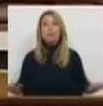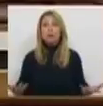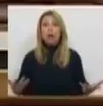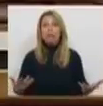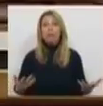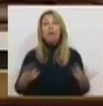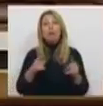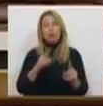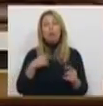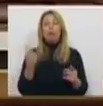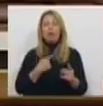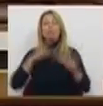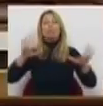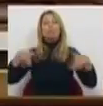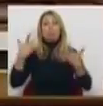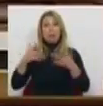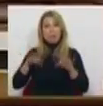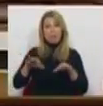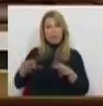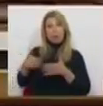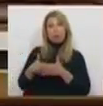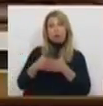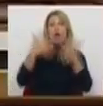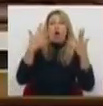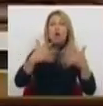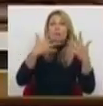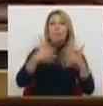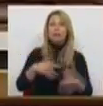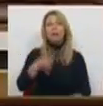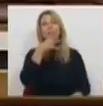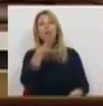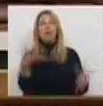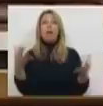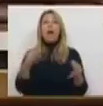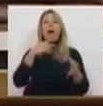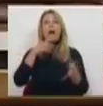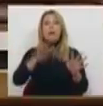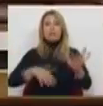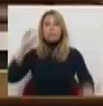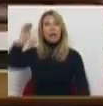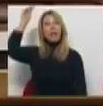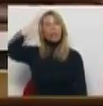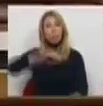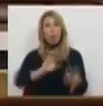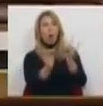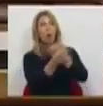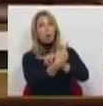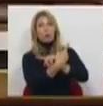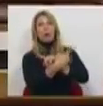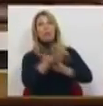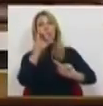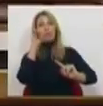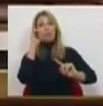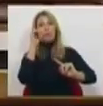podemos, no final deste processo orçamental, dizer que a Assembleia da República, ao contrário do que aconteceu